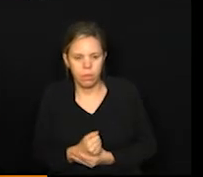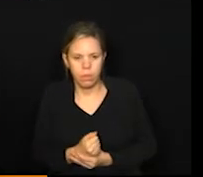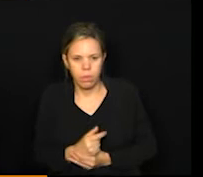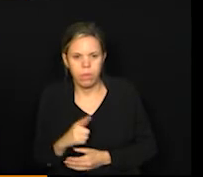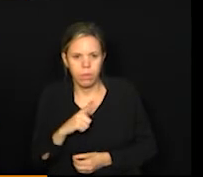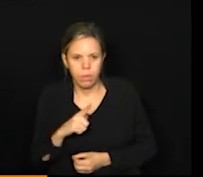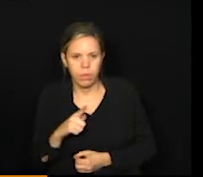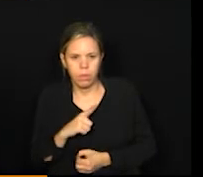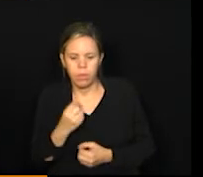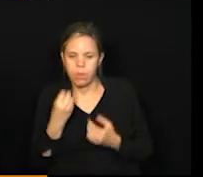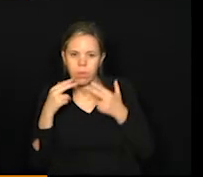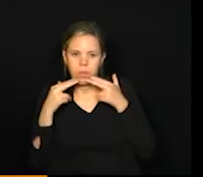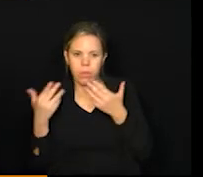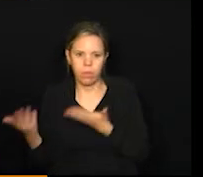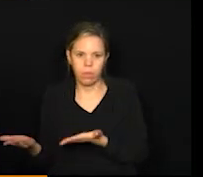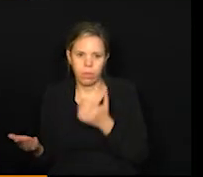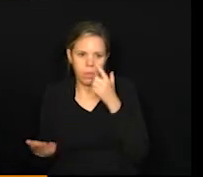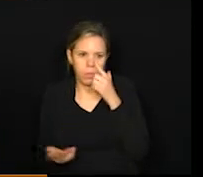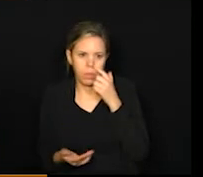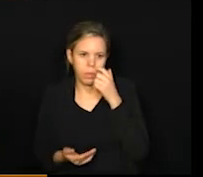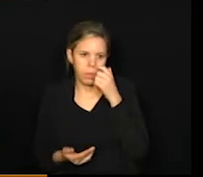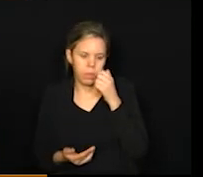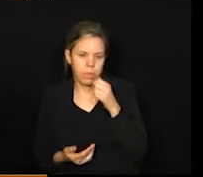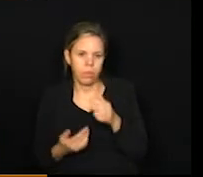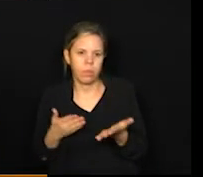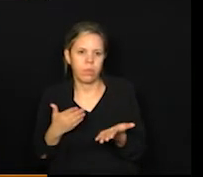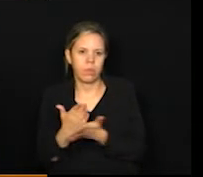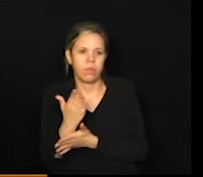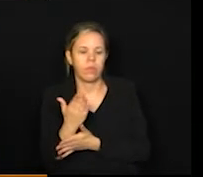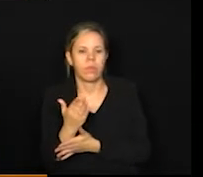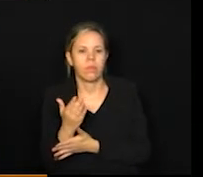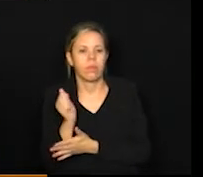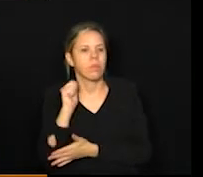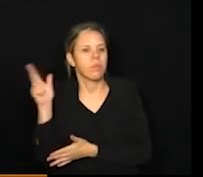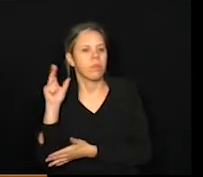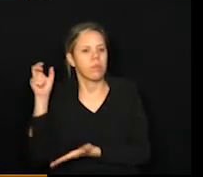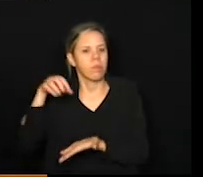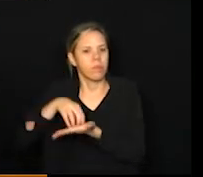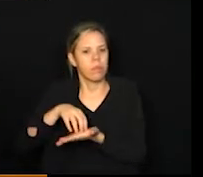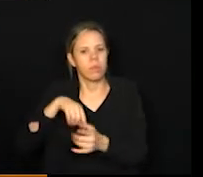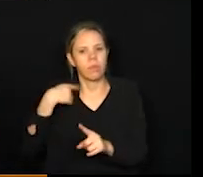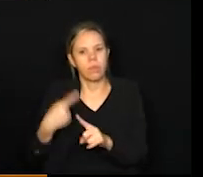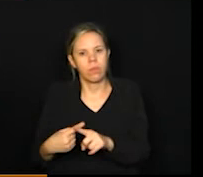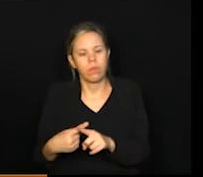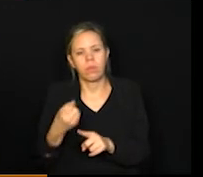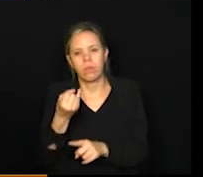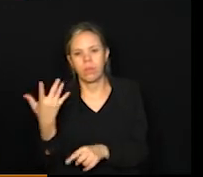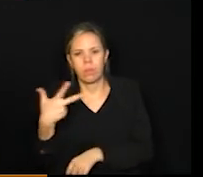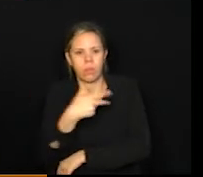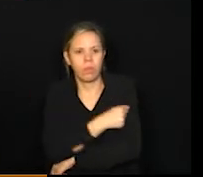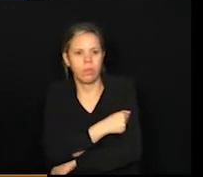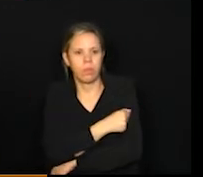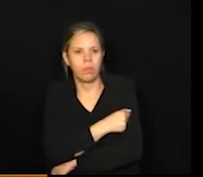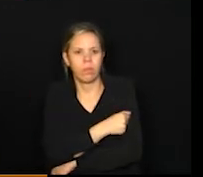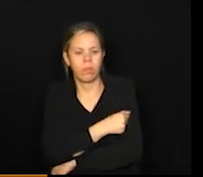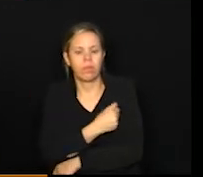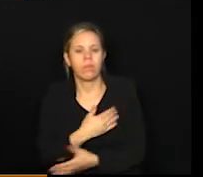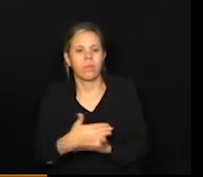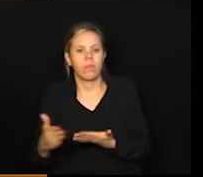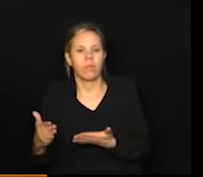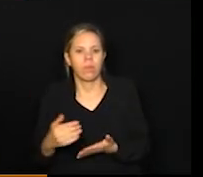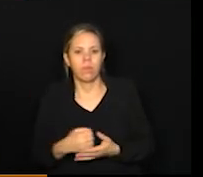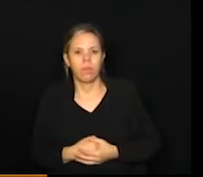tem ainda uma boa notícia, que é aí a autorização da Anvisa para mais aí uma vacina, para que